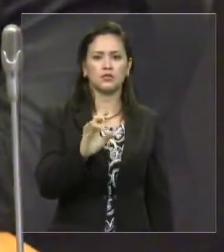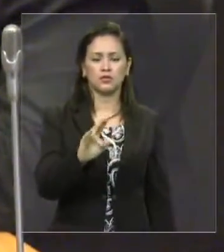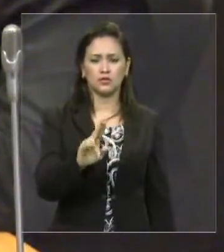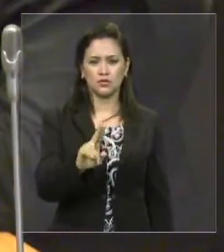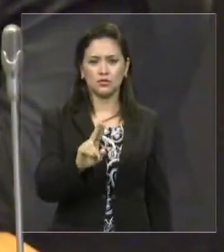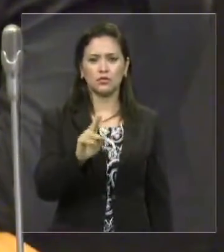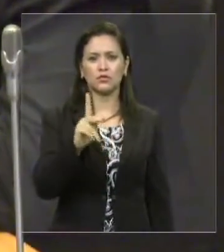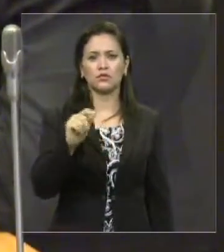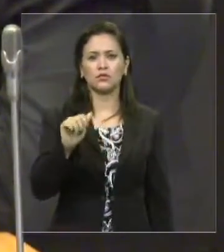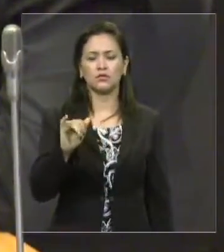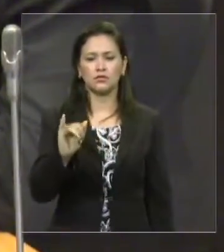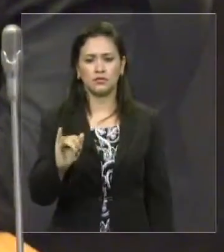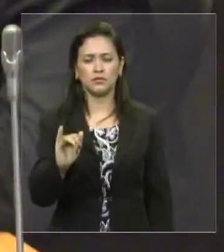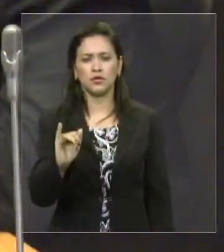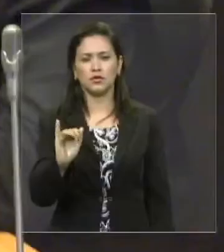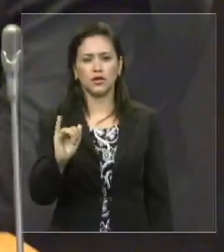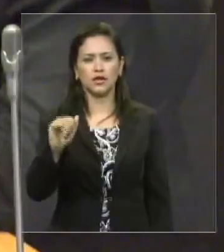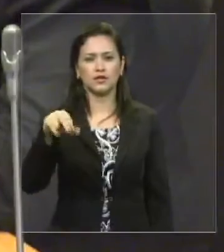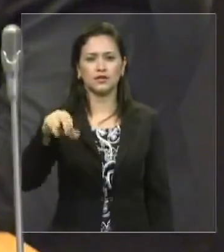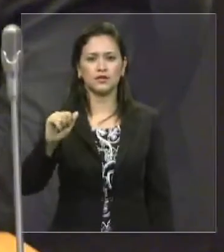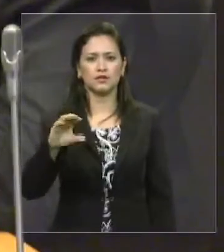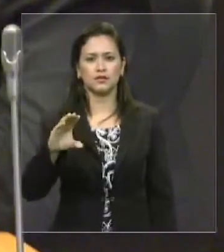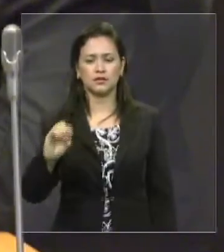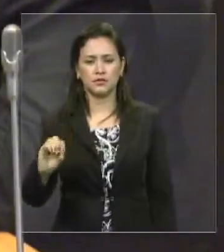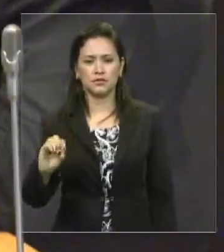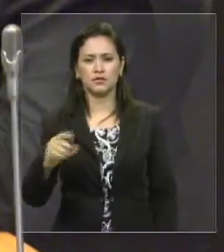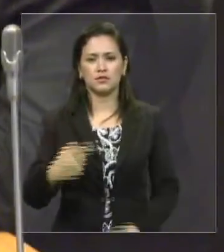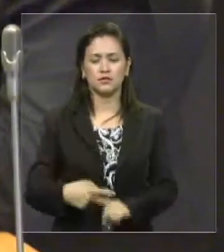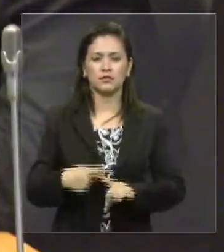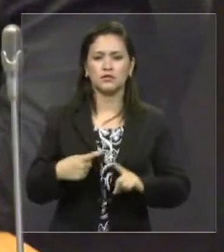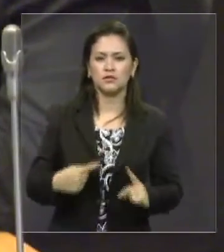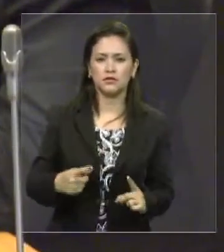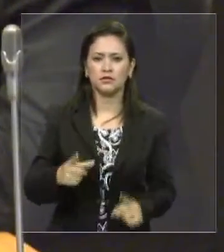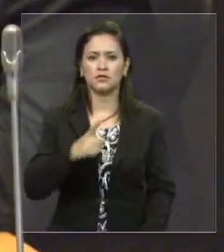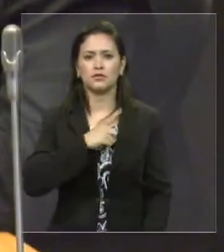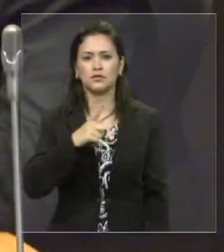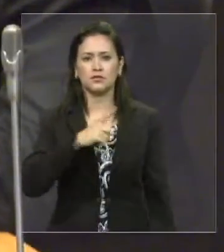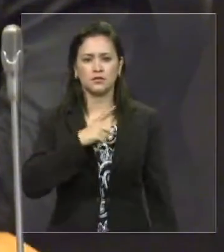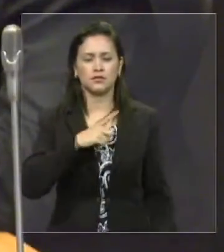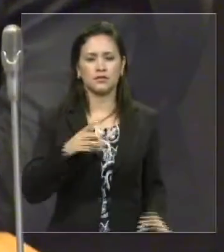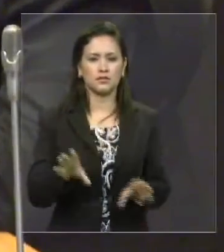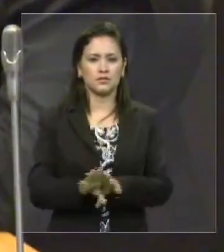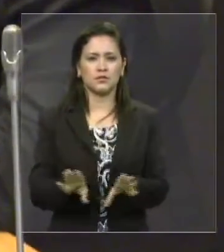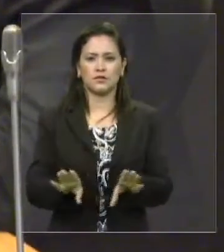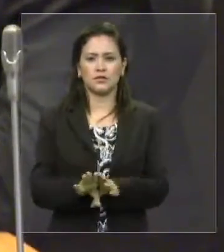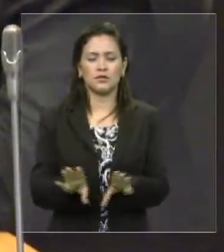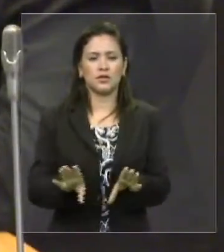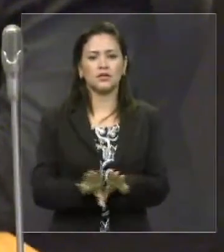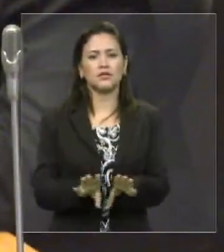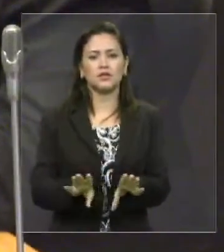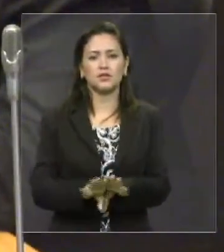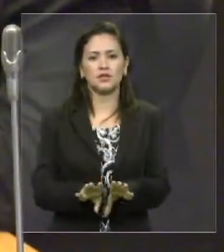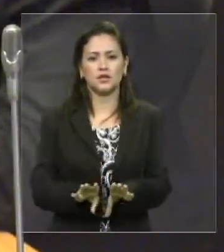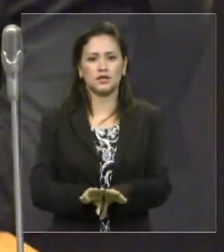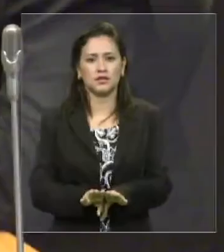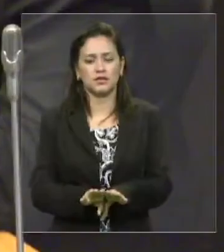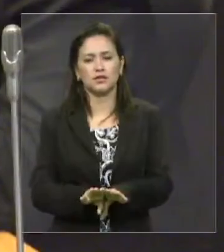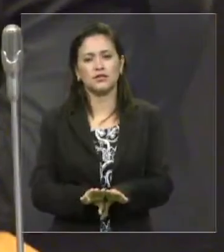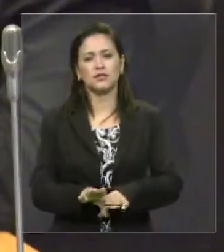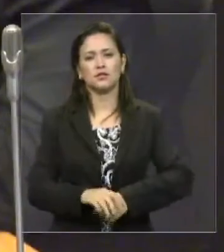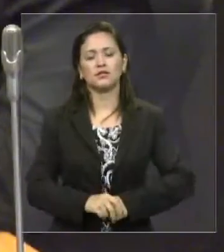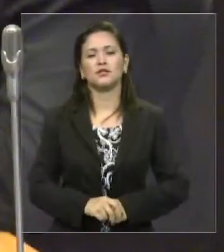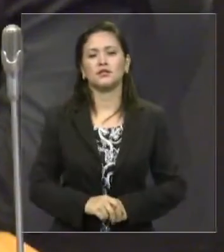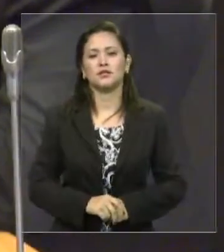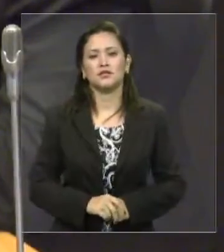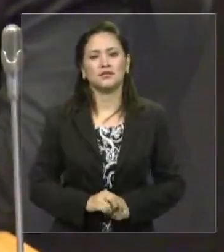também, deputado Edivaldo Holanda, o avanço da política de mobilidade no que diz respeito, por exemplo, à licitação